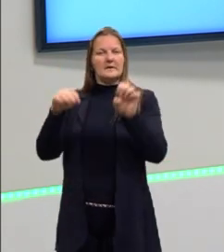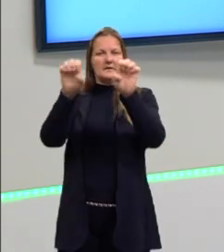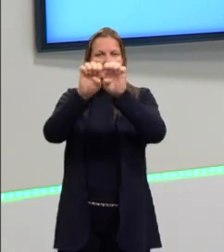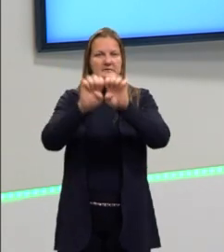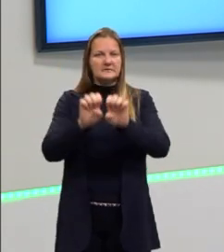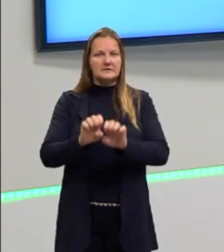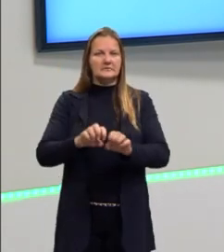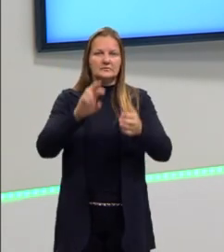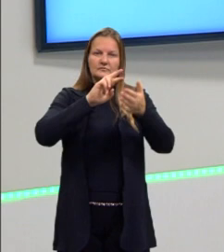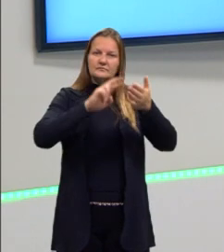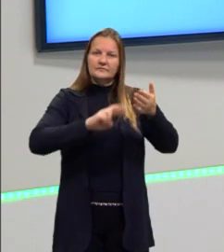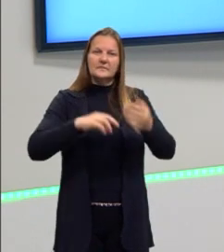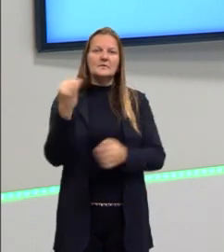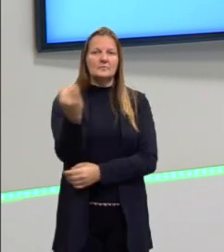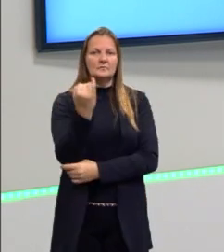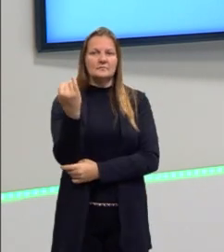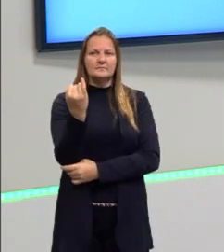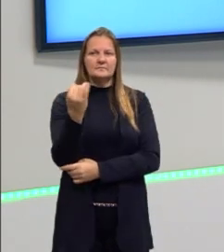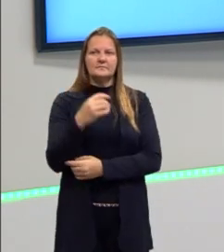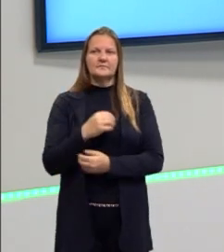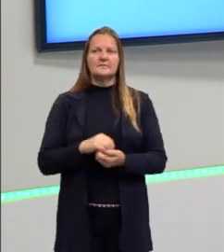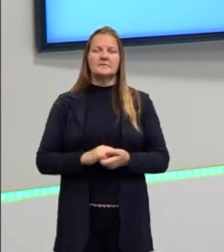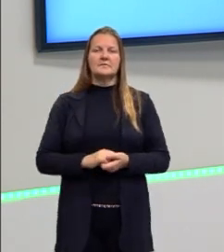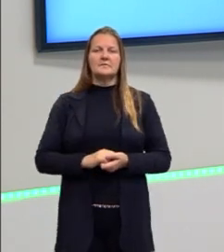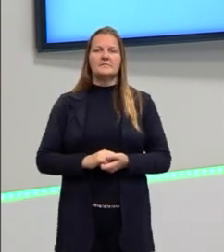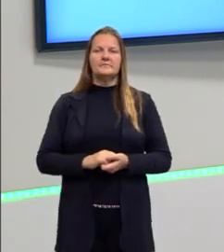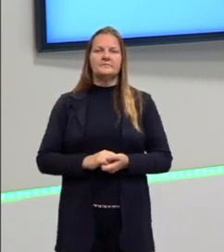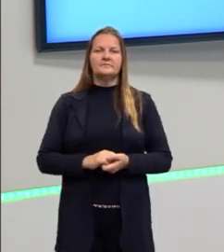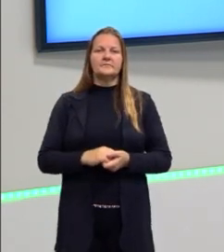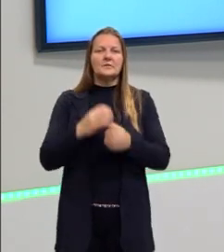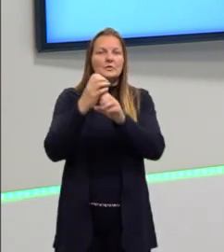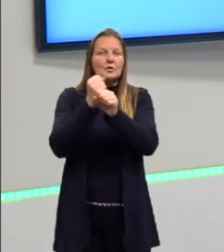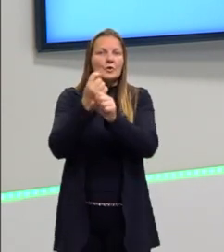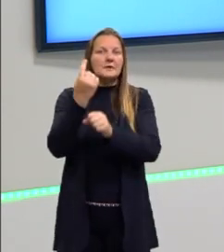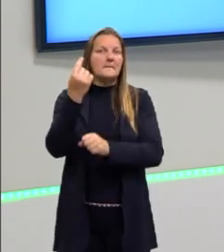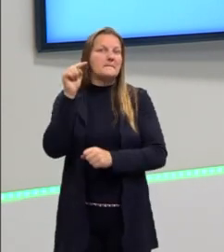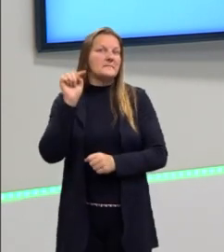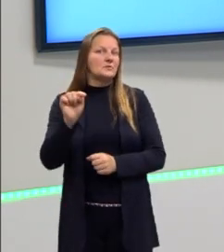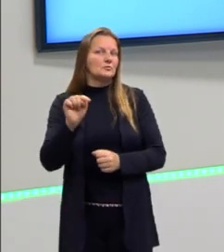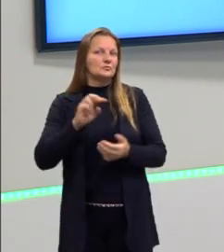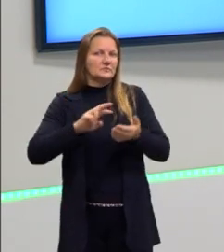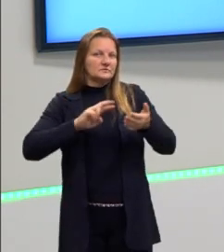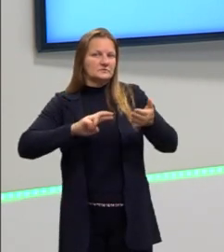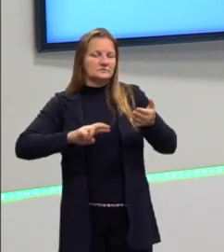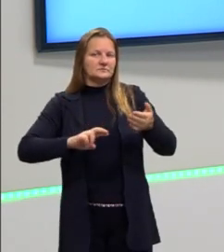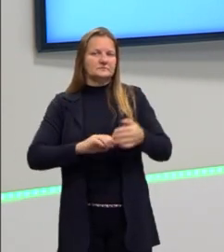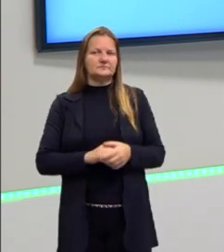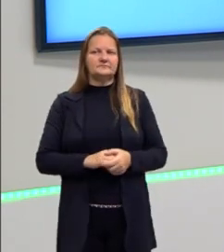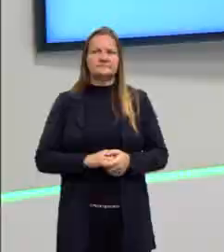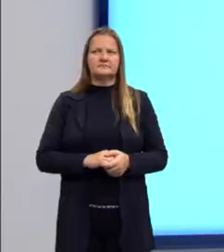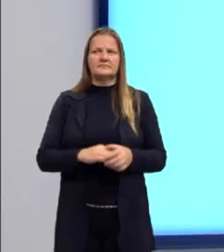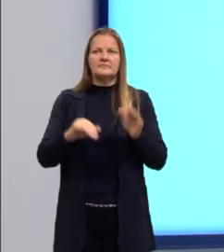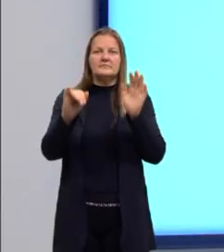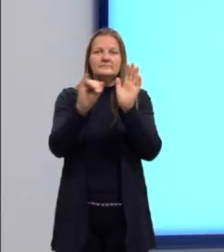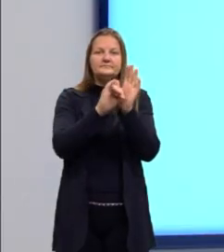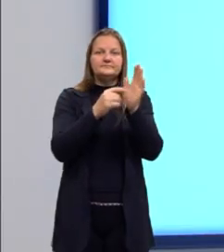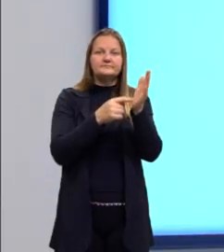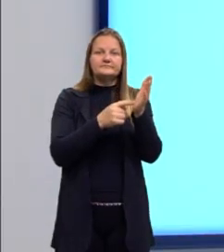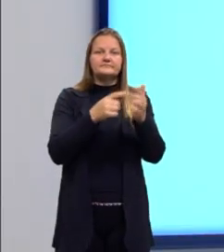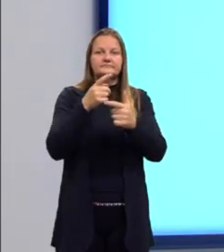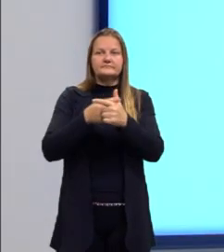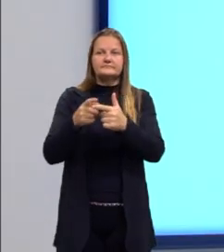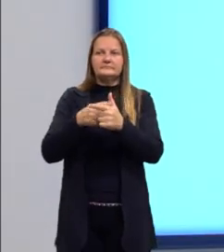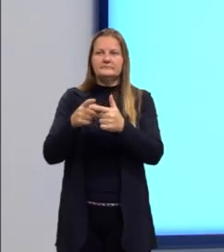da redação que é muito importante e fundamental para a gente conseguir a nossa nota mil Então eu tenho lá Identificação do problema